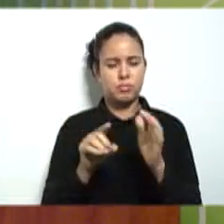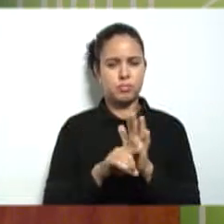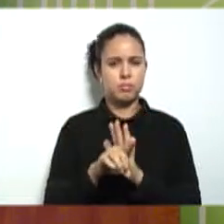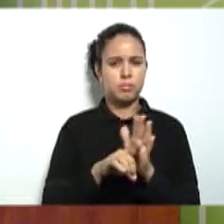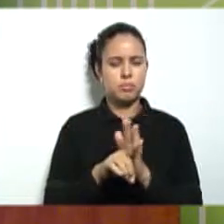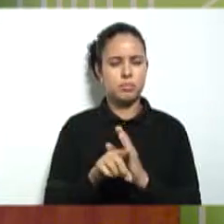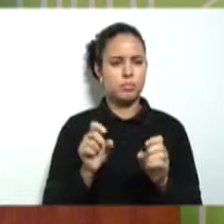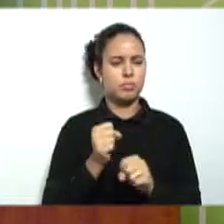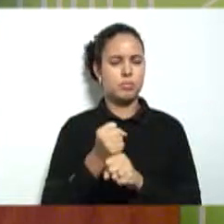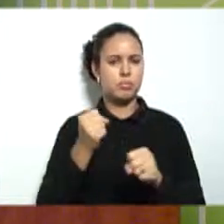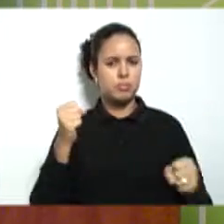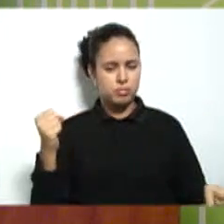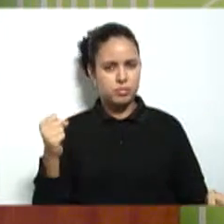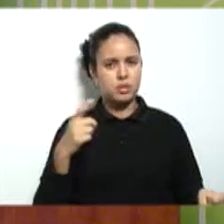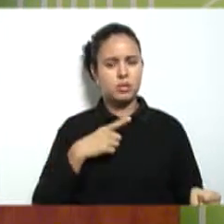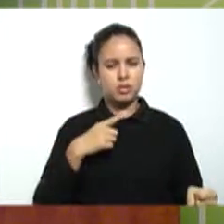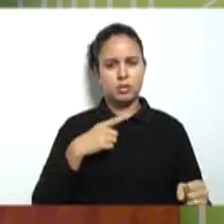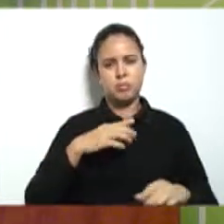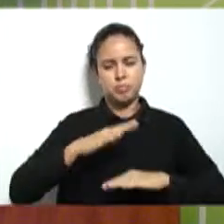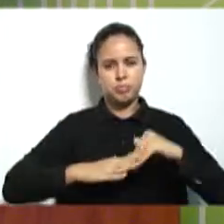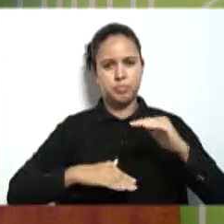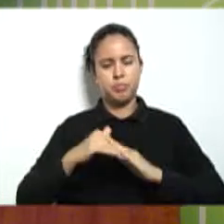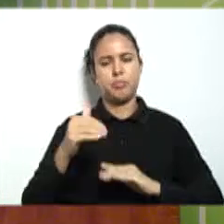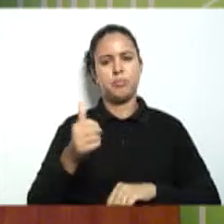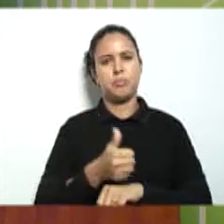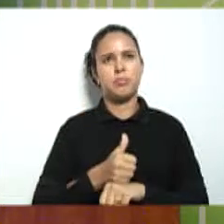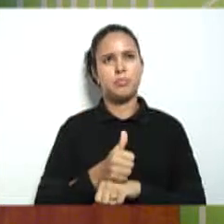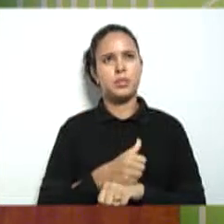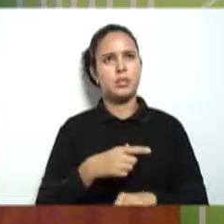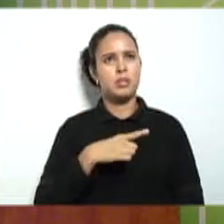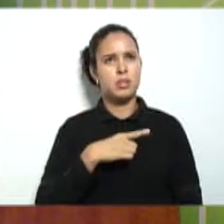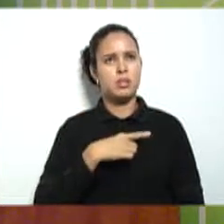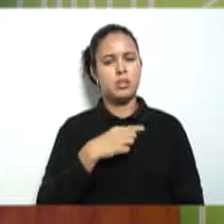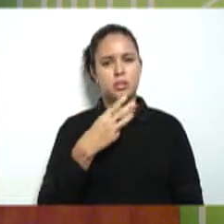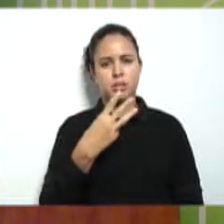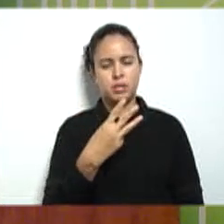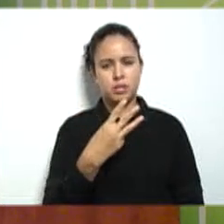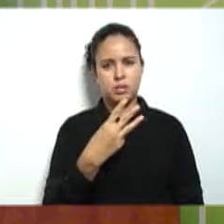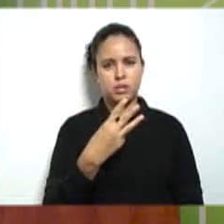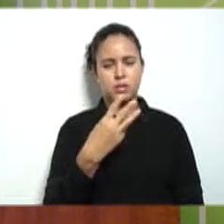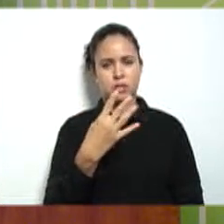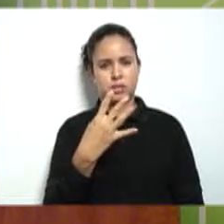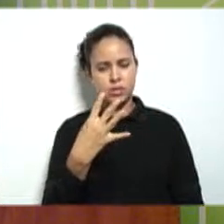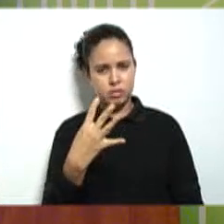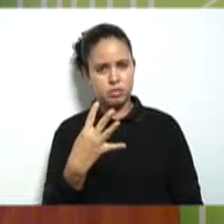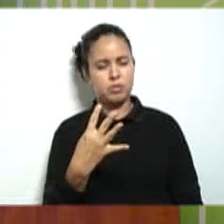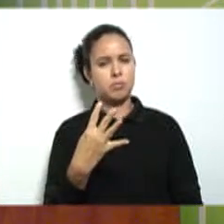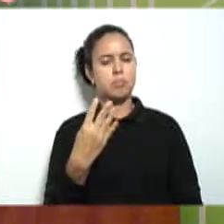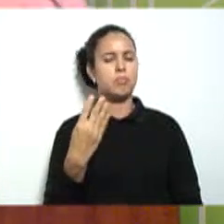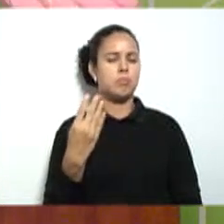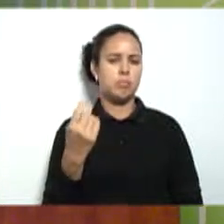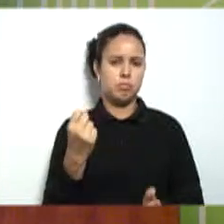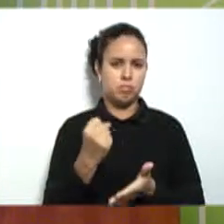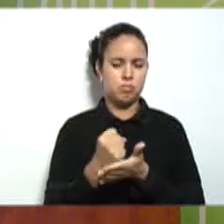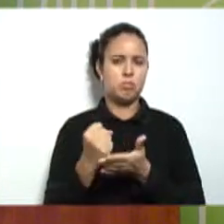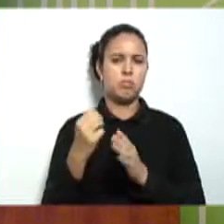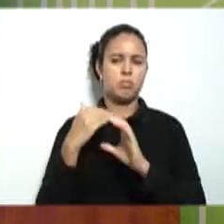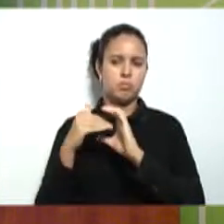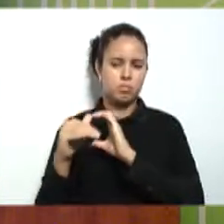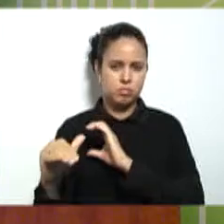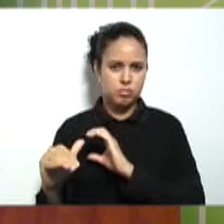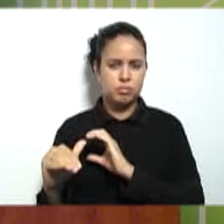grande, envolvendo várias pessoas na área de profissões, e nós tivemos 34 publicações só fruto desse trabalho. Então foi mandado os